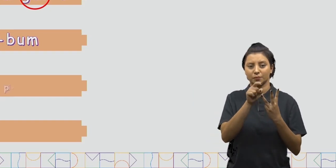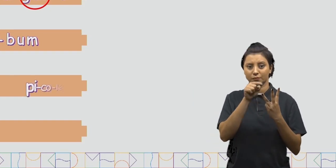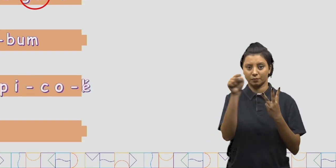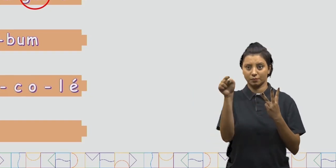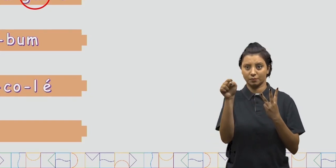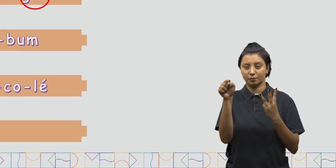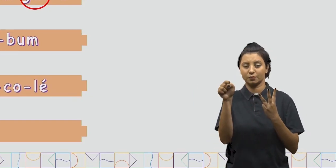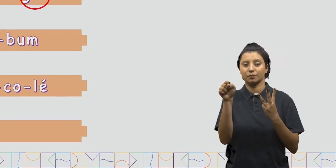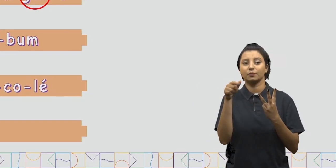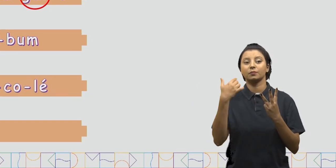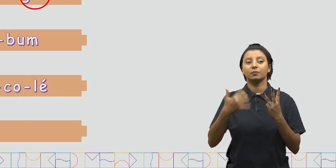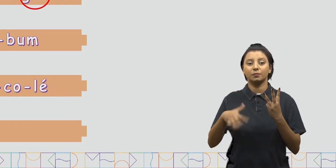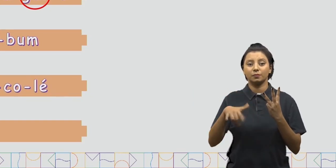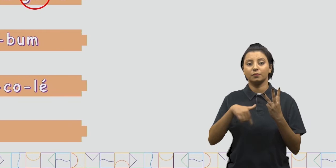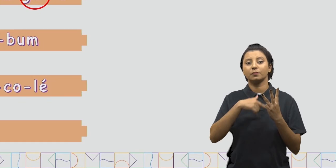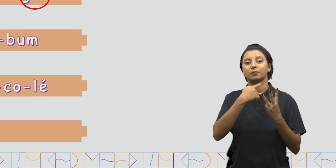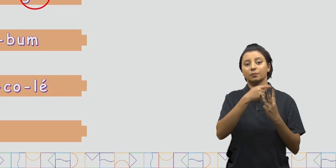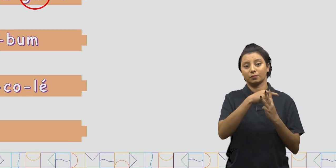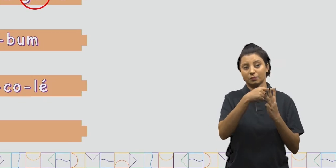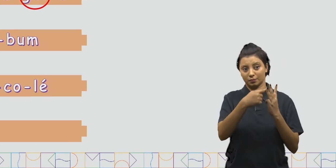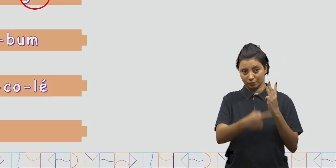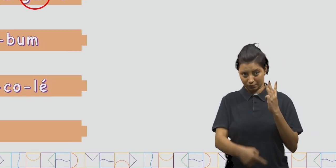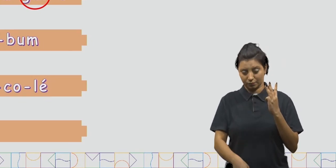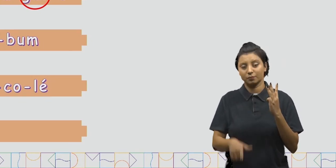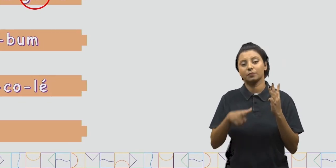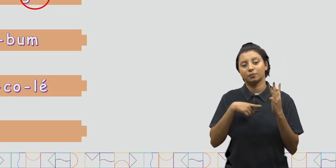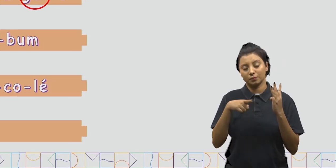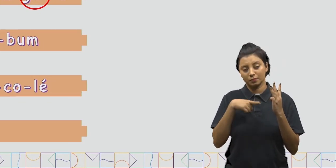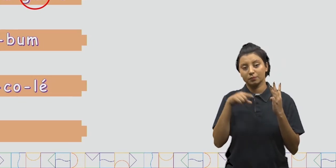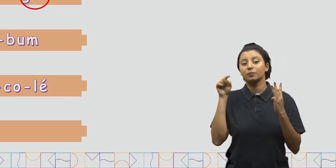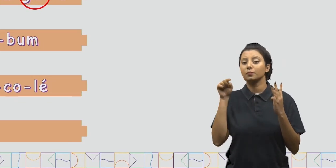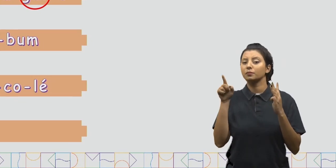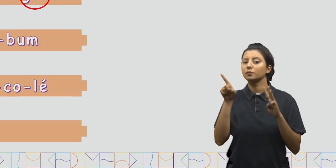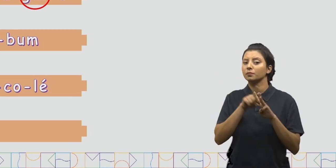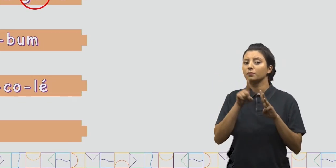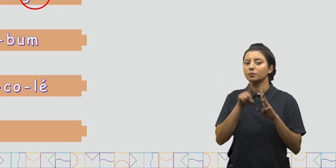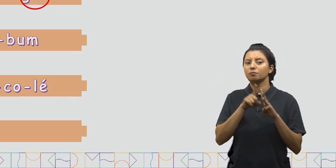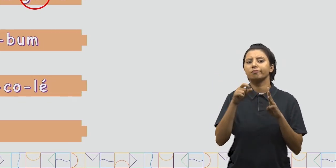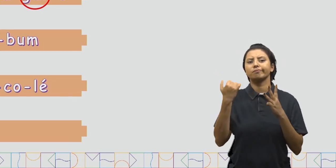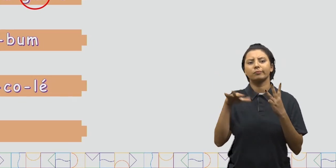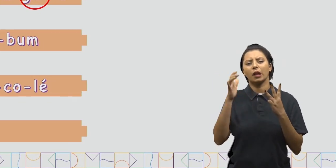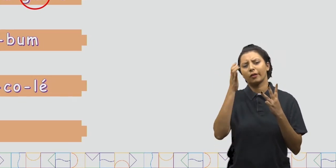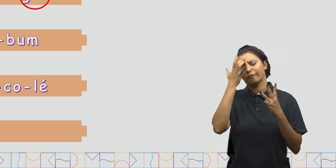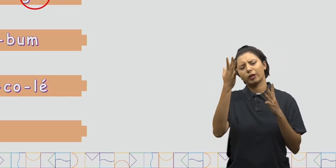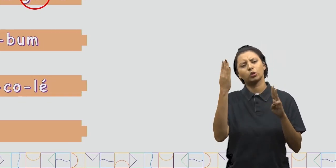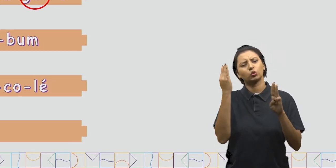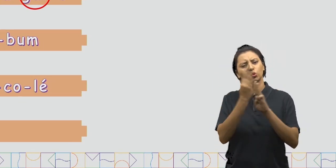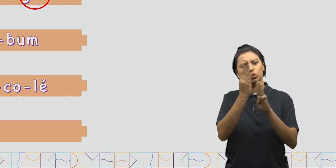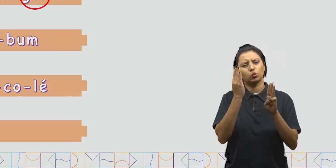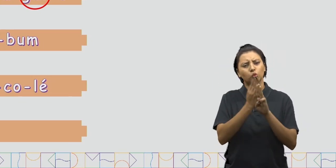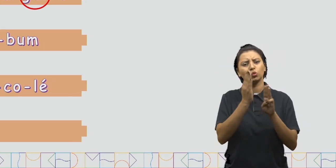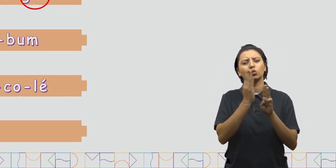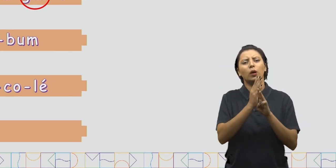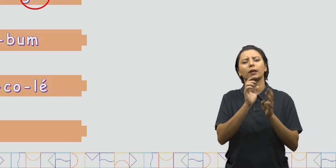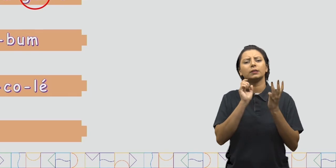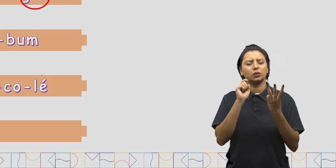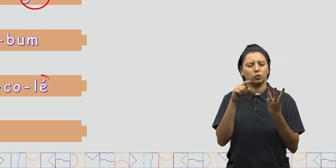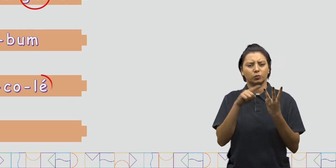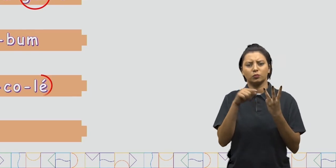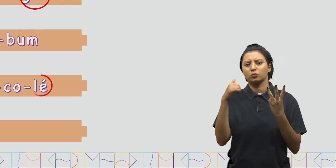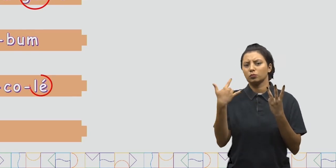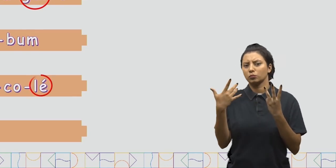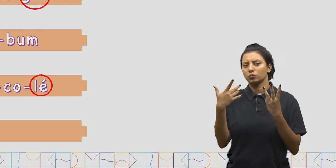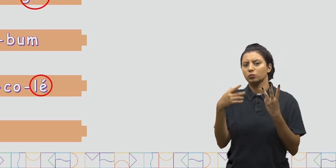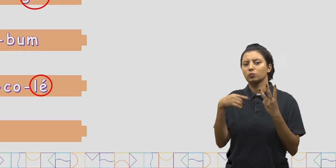Picolé. Picolé tem 3 sílabas. Aqui também está super fácil de identificar a sílaba tônica.